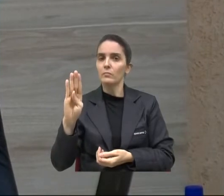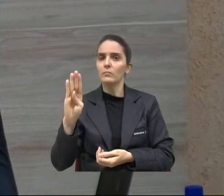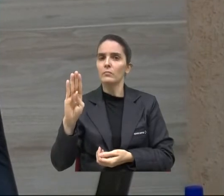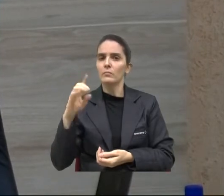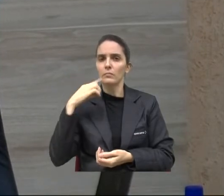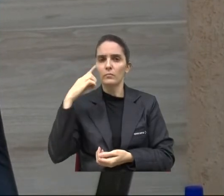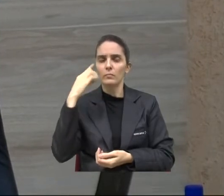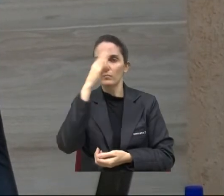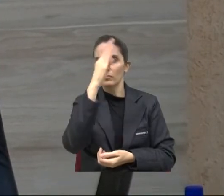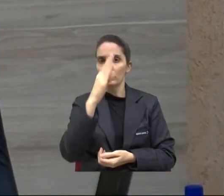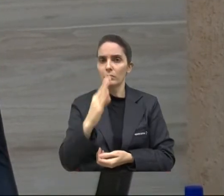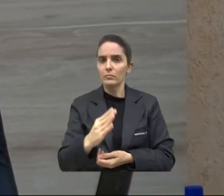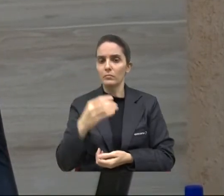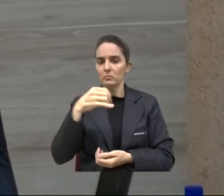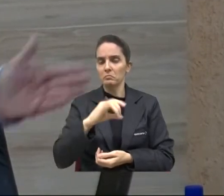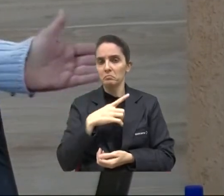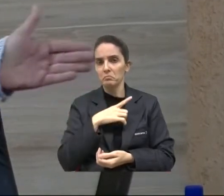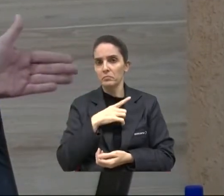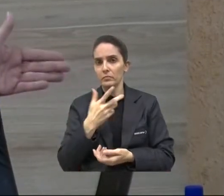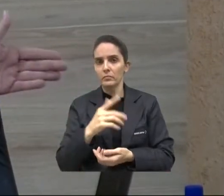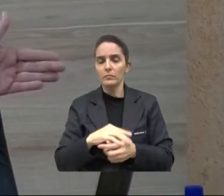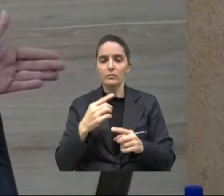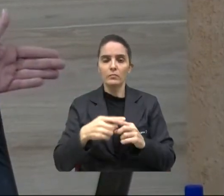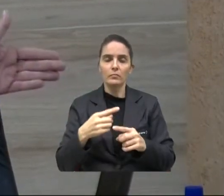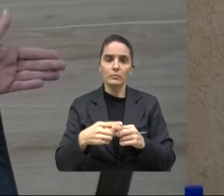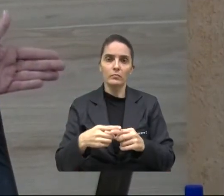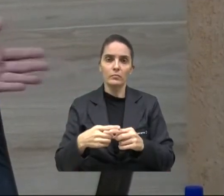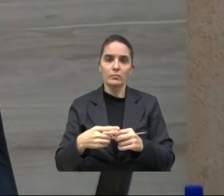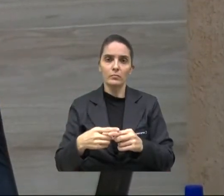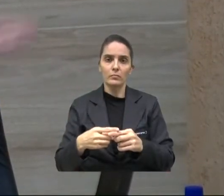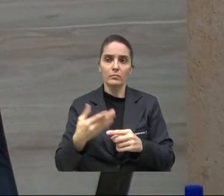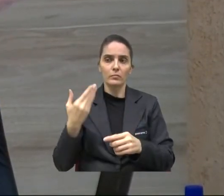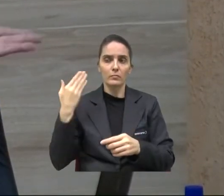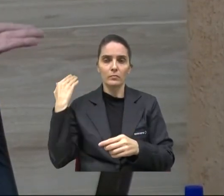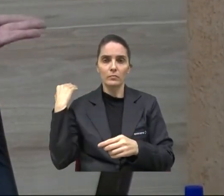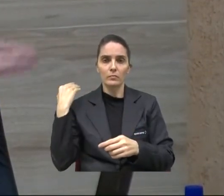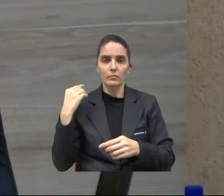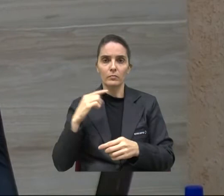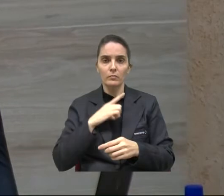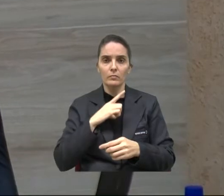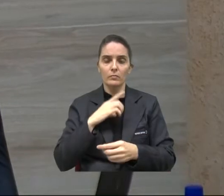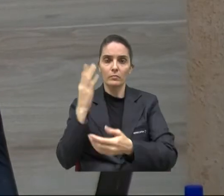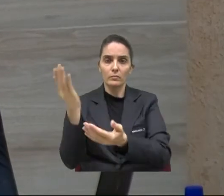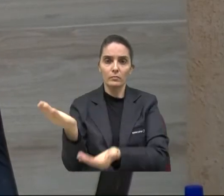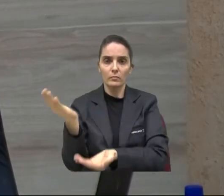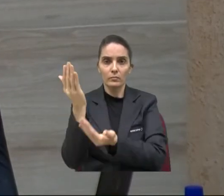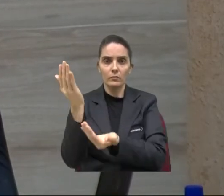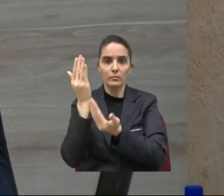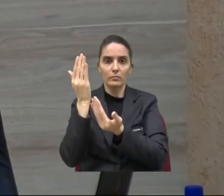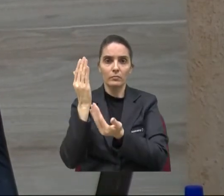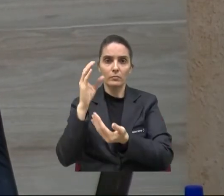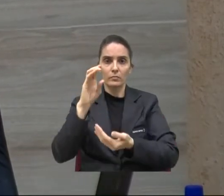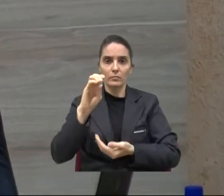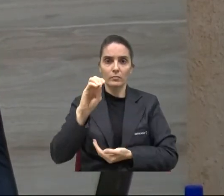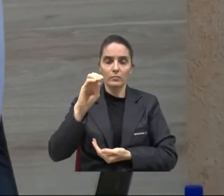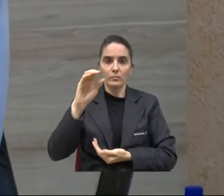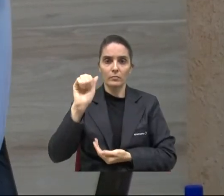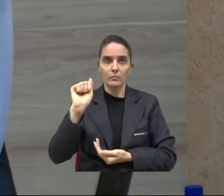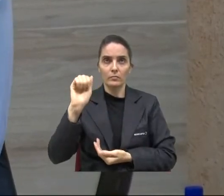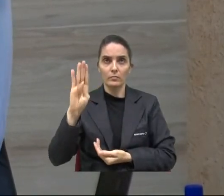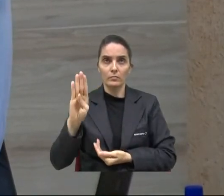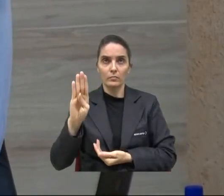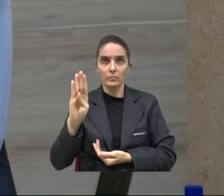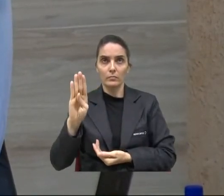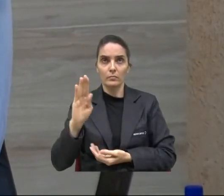quando fazemos aqui, há poucos dias, uma grande homenagem à Ordem dos Advogados.